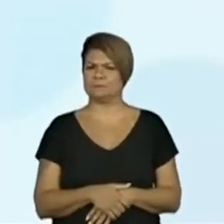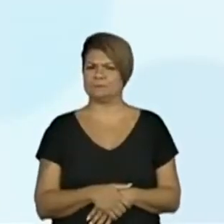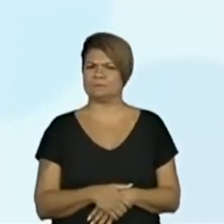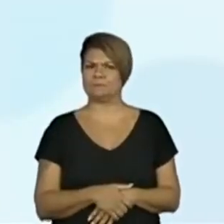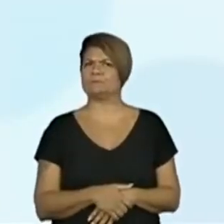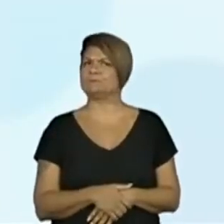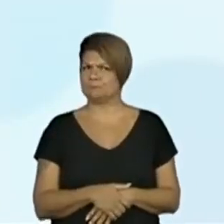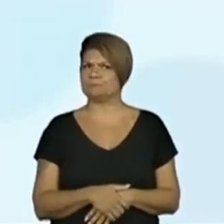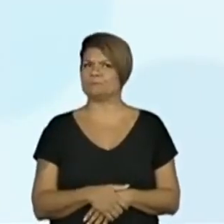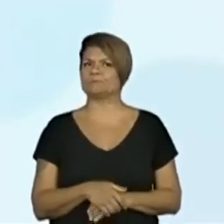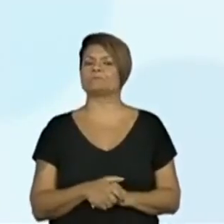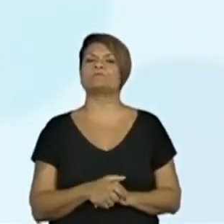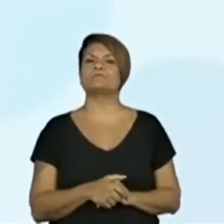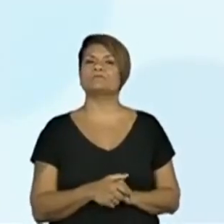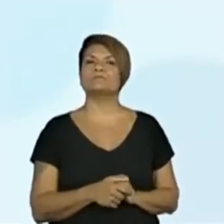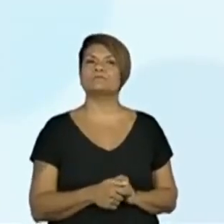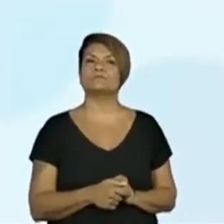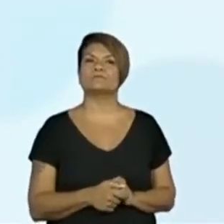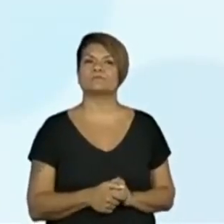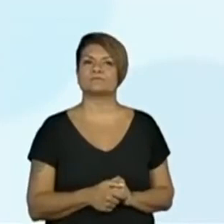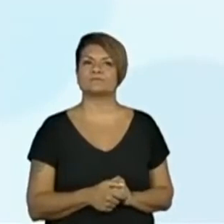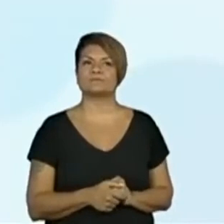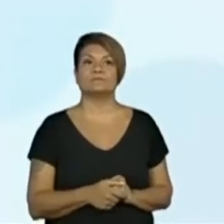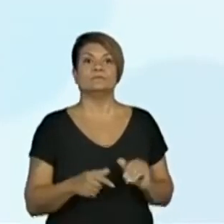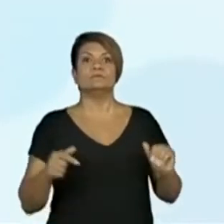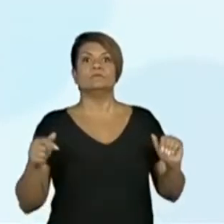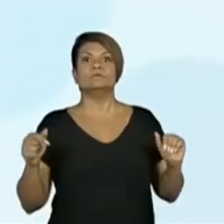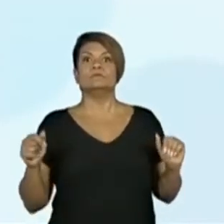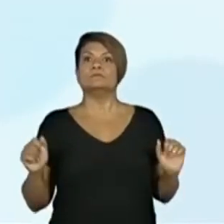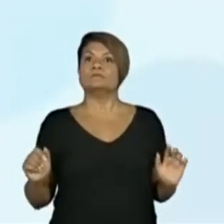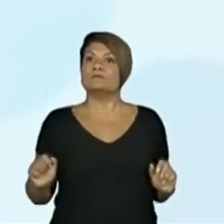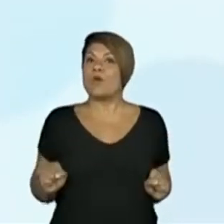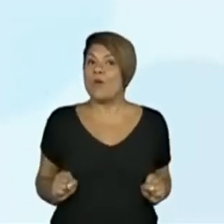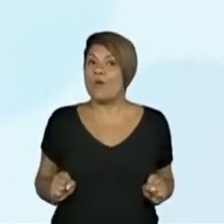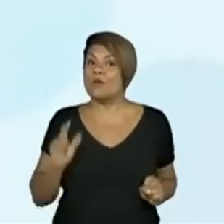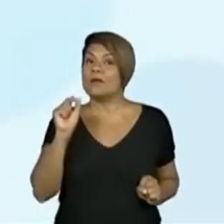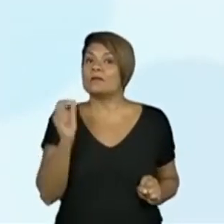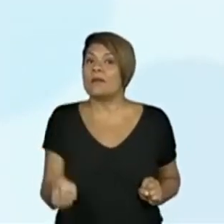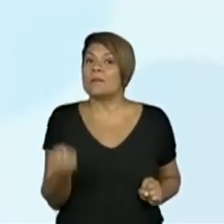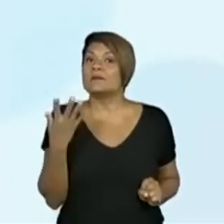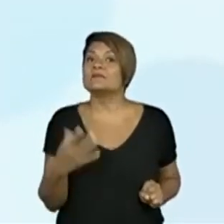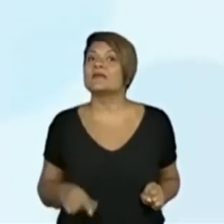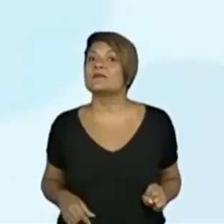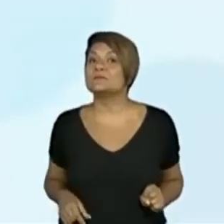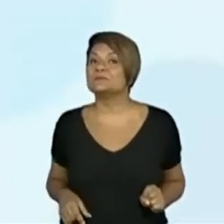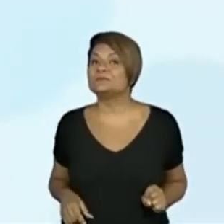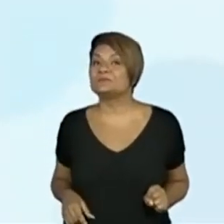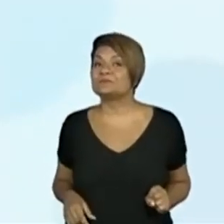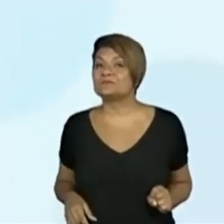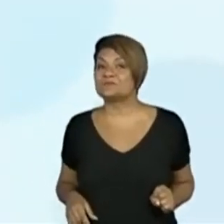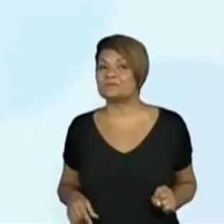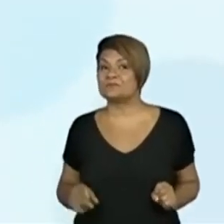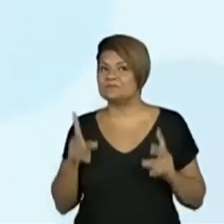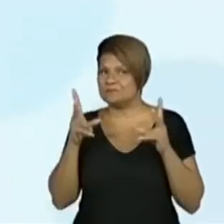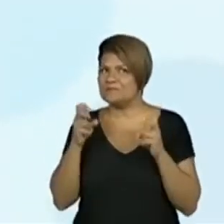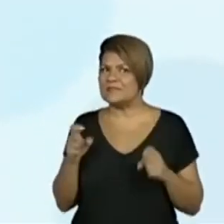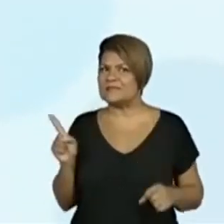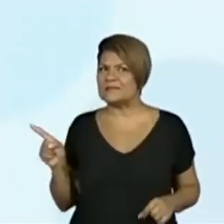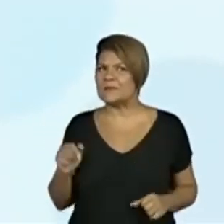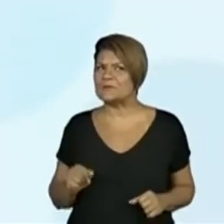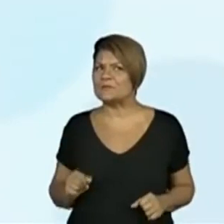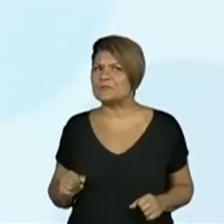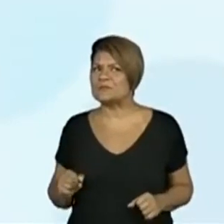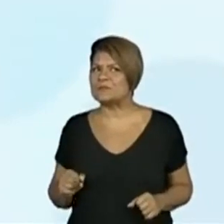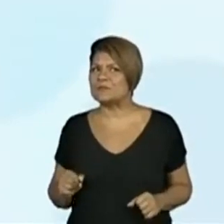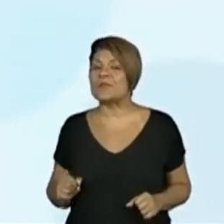Caminhar um pouquinho mais? E tá uma seleção de... Opa! Olha lá quem apareceu no cantinho. Vamos voltar, o que sapo. Até a professora tinha... Vamos pôr